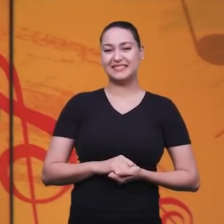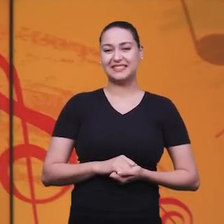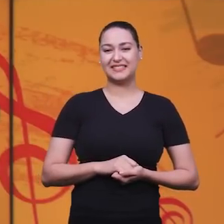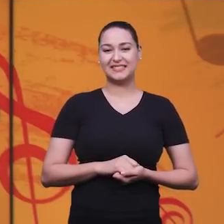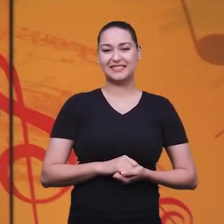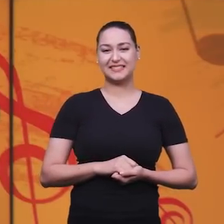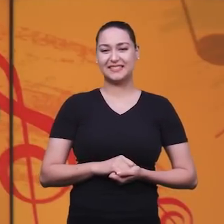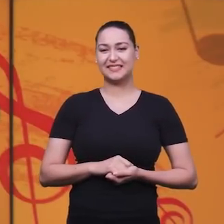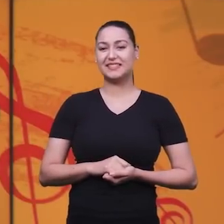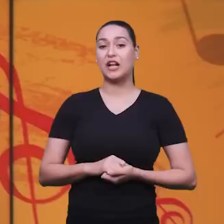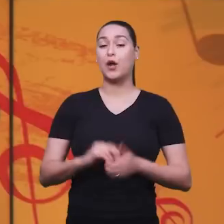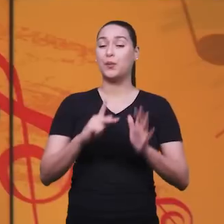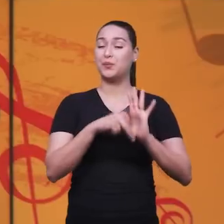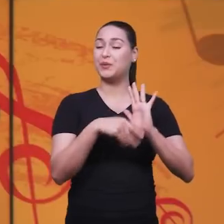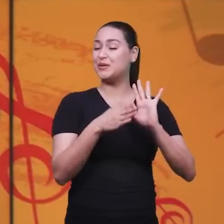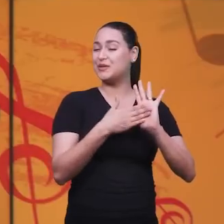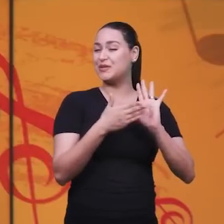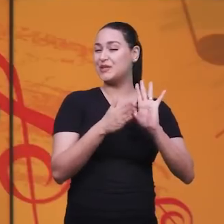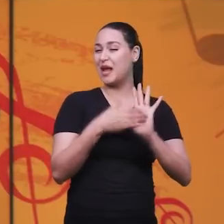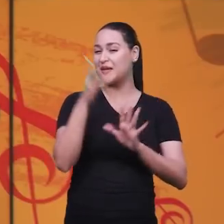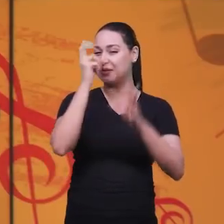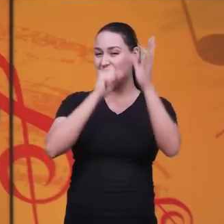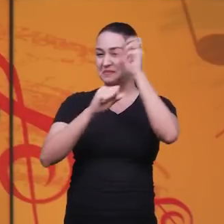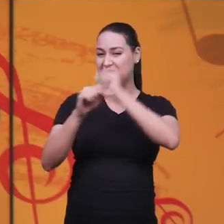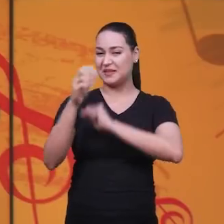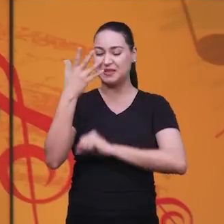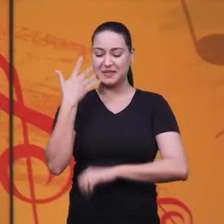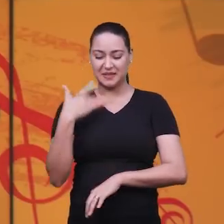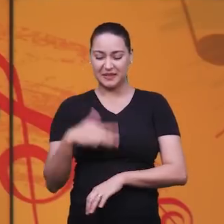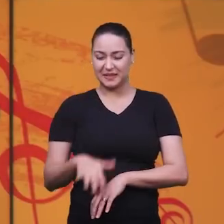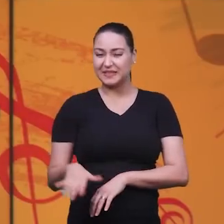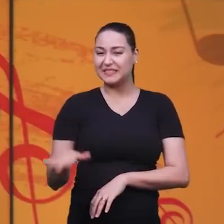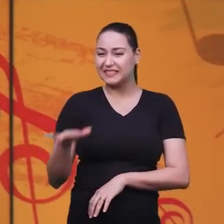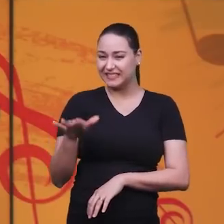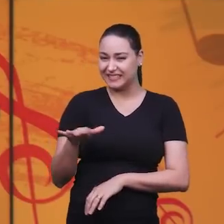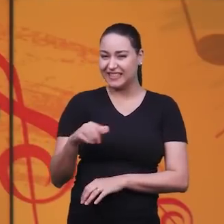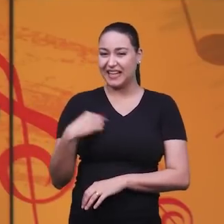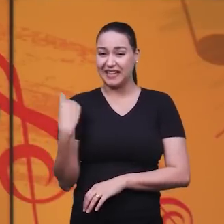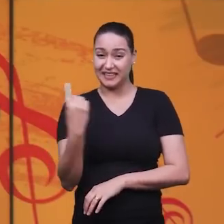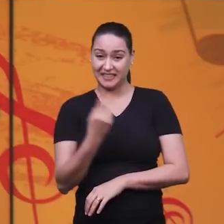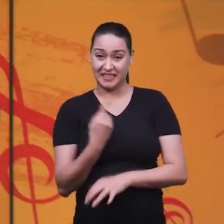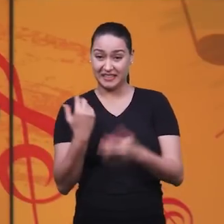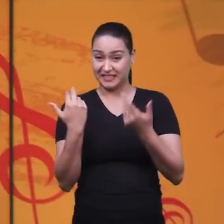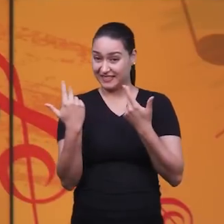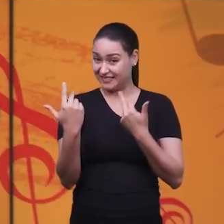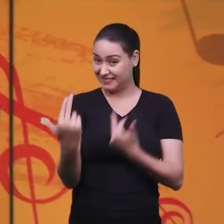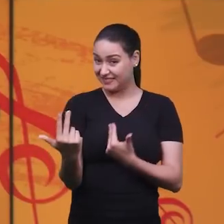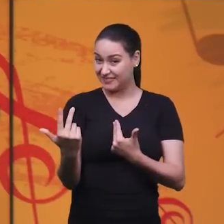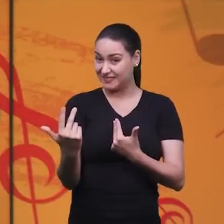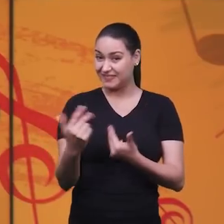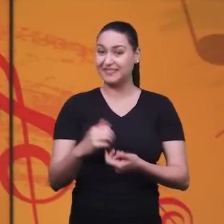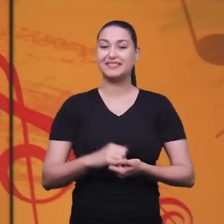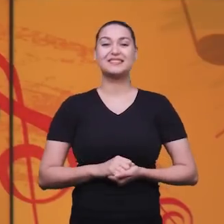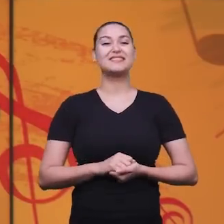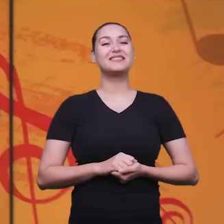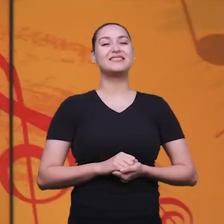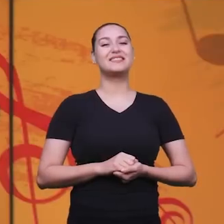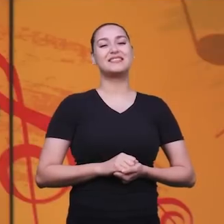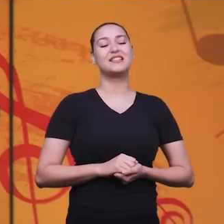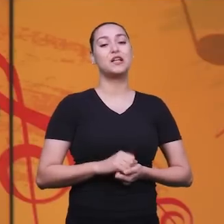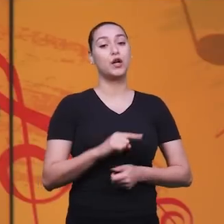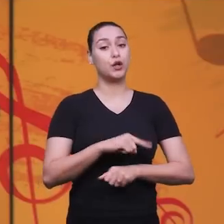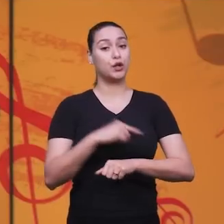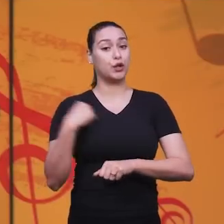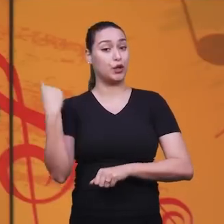ciasmaranata.org.br, que tem lá, Projeto Aprendiz Júnior. Então, nós também vamos fazer da mesma forma,